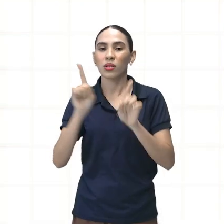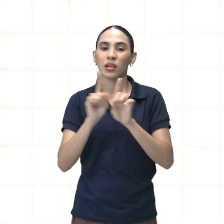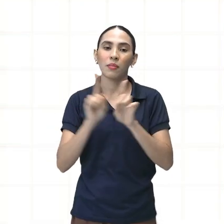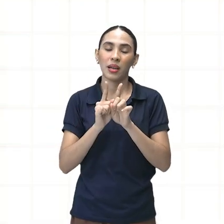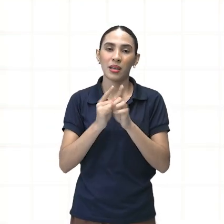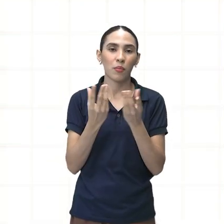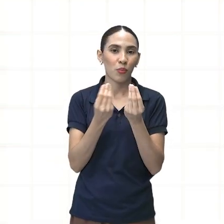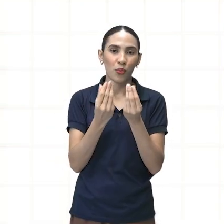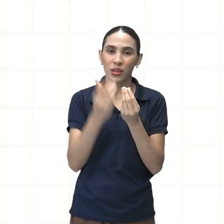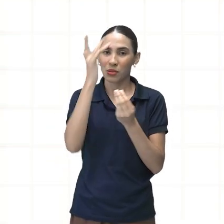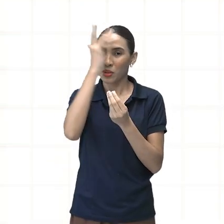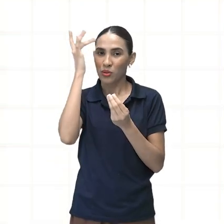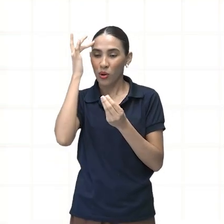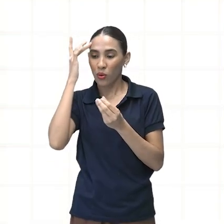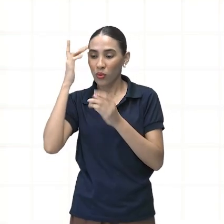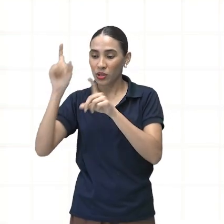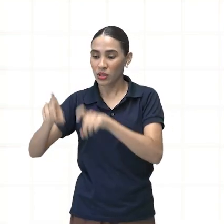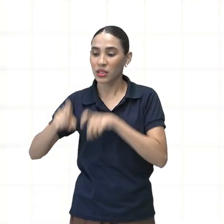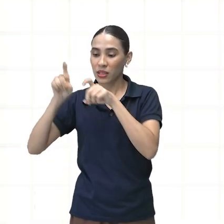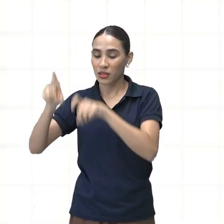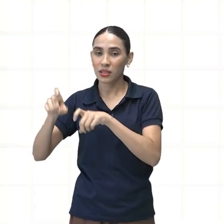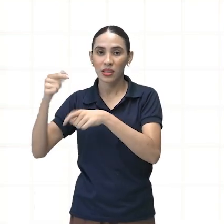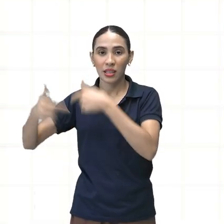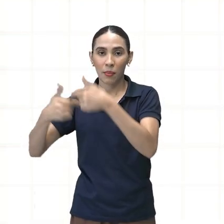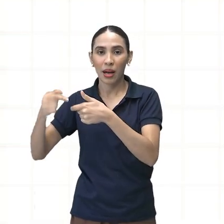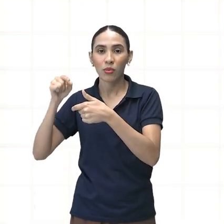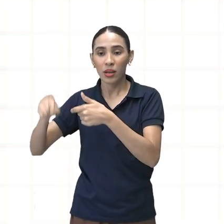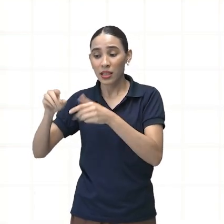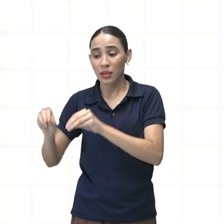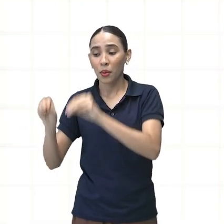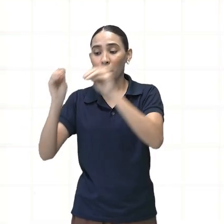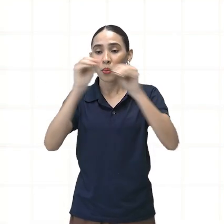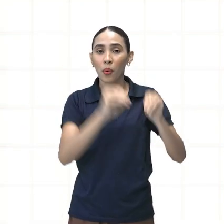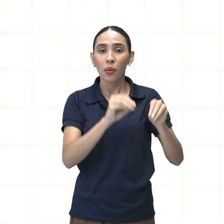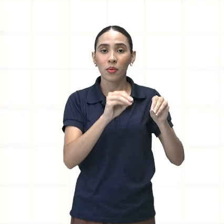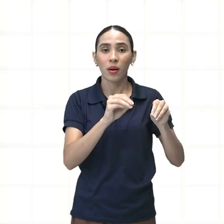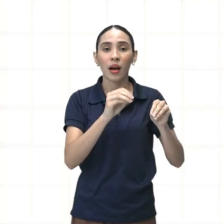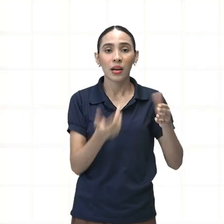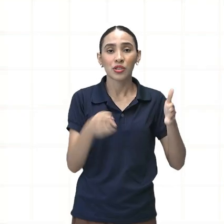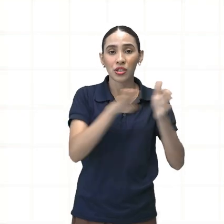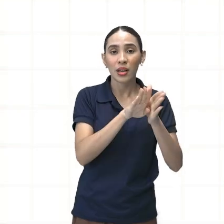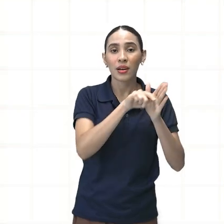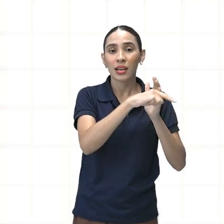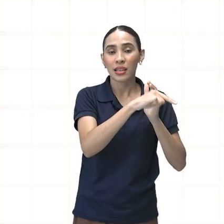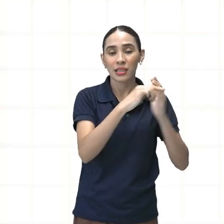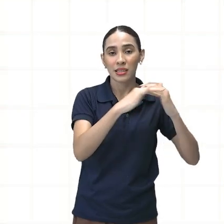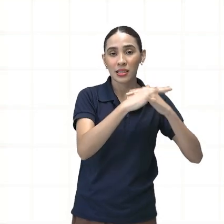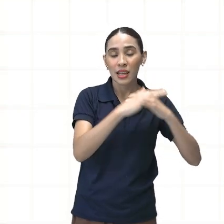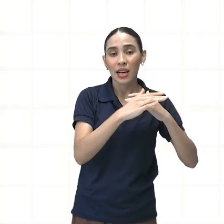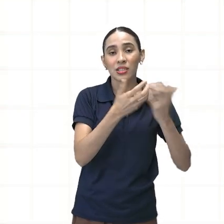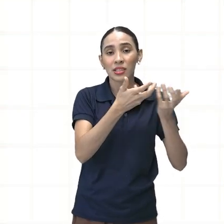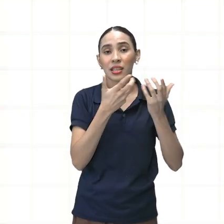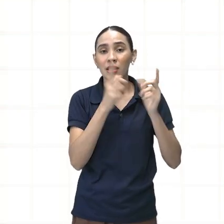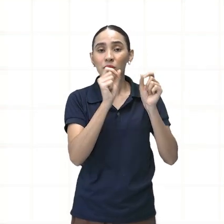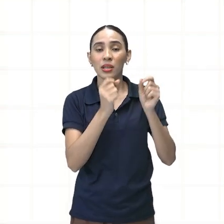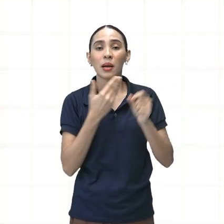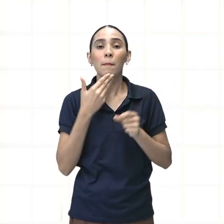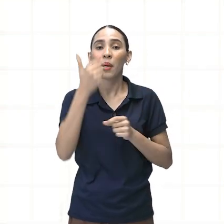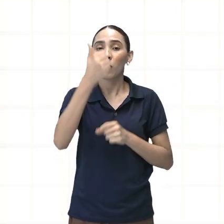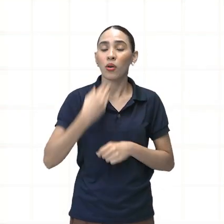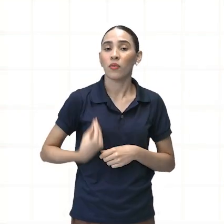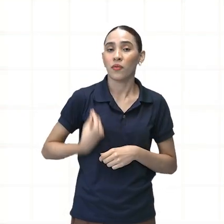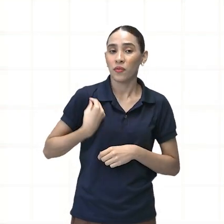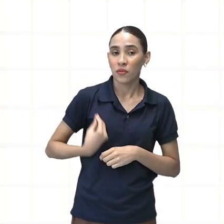se deslocam para as cidades, como eu falei para vocês, em busca de melhores condições de vida, né? Em busca de uma